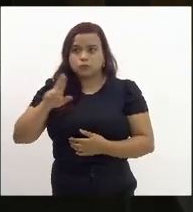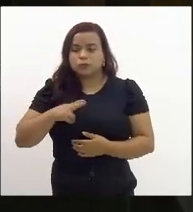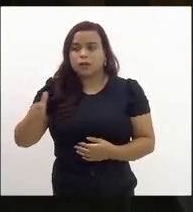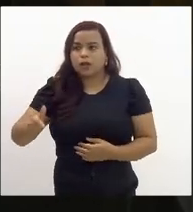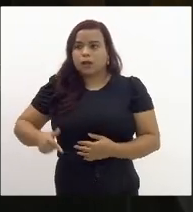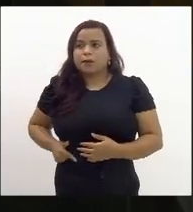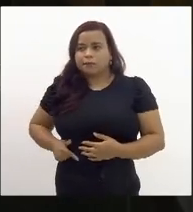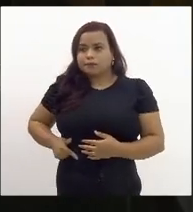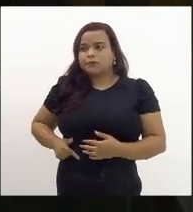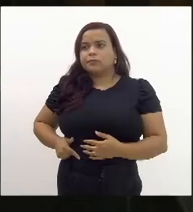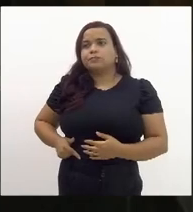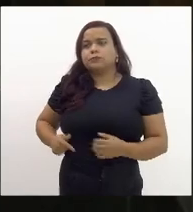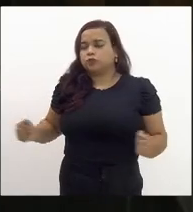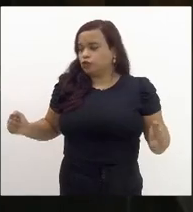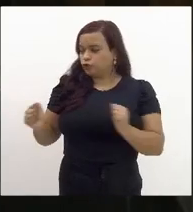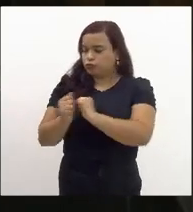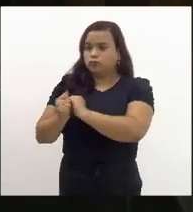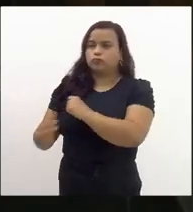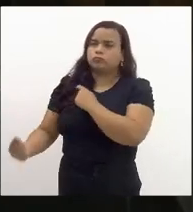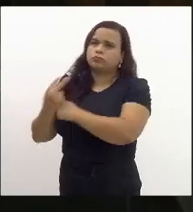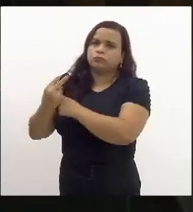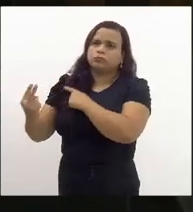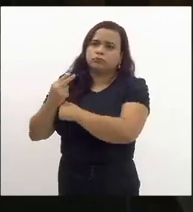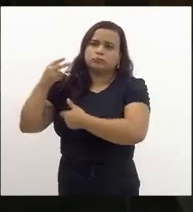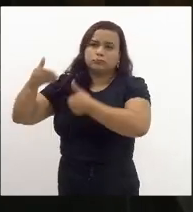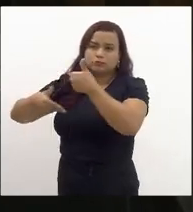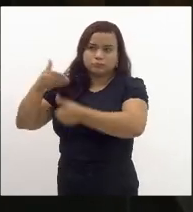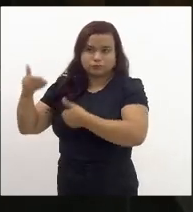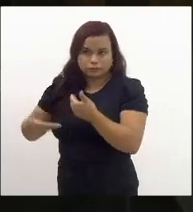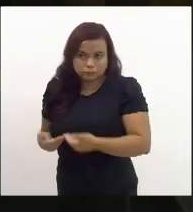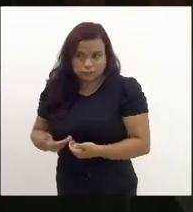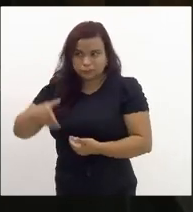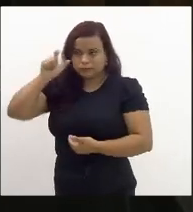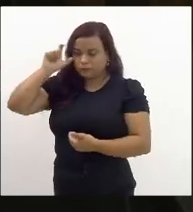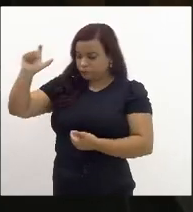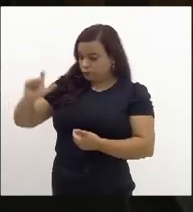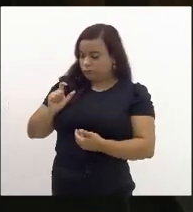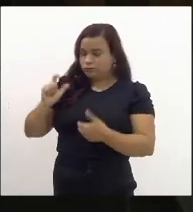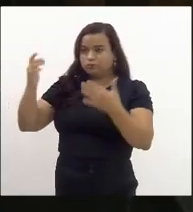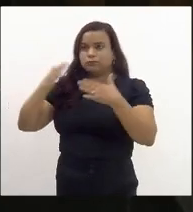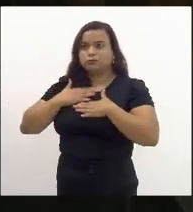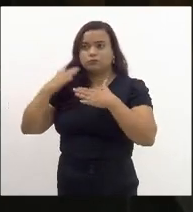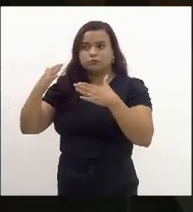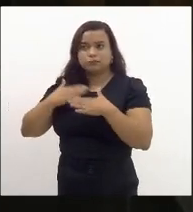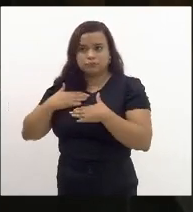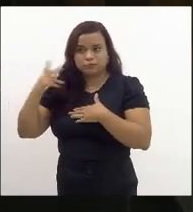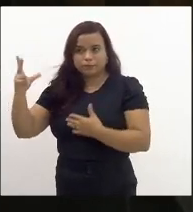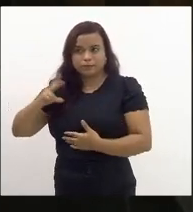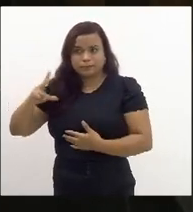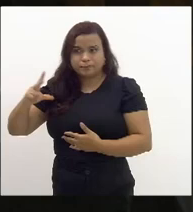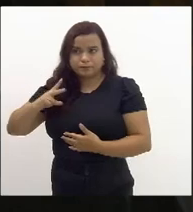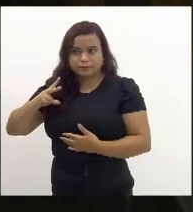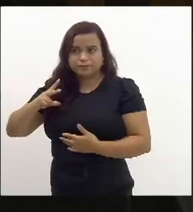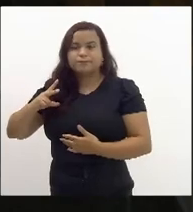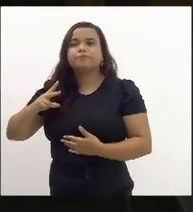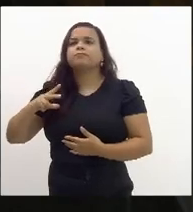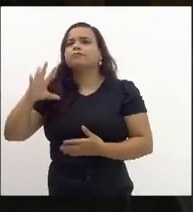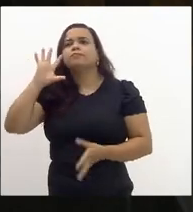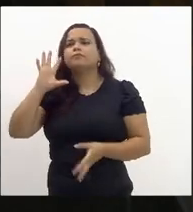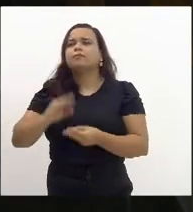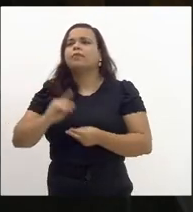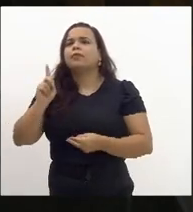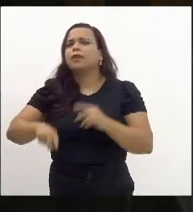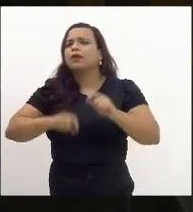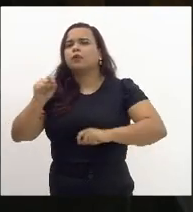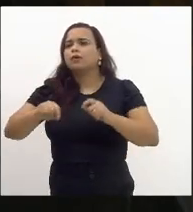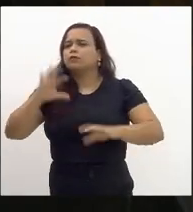armada ao seu próprio dispor, aos seus interesses particulares, nada mais é do que